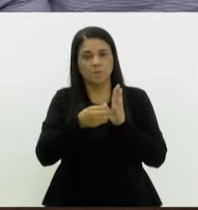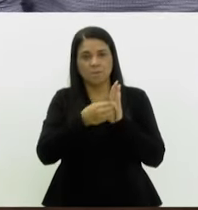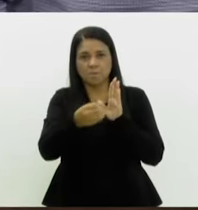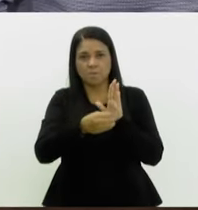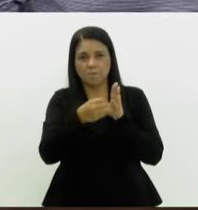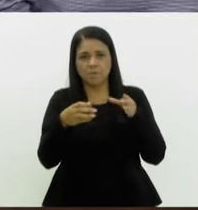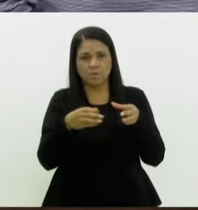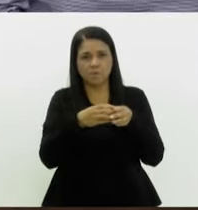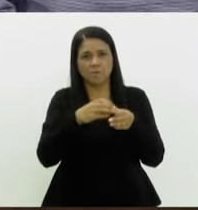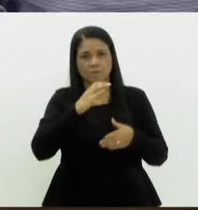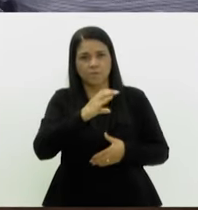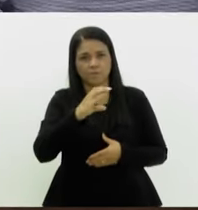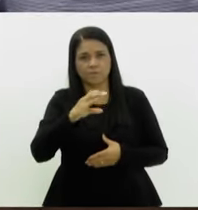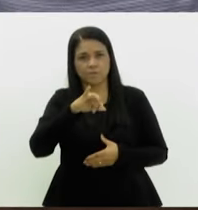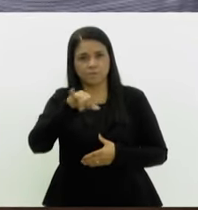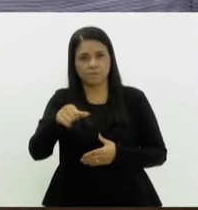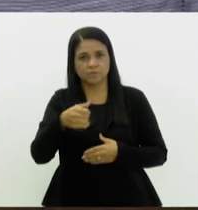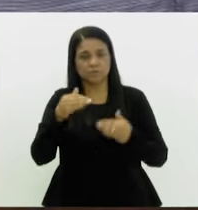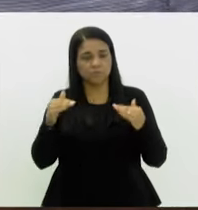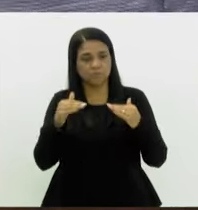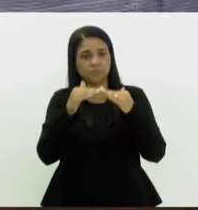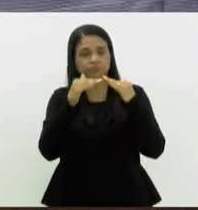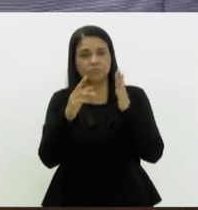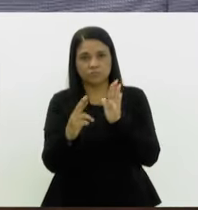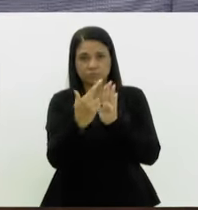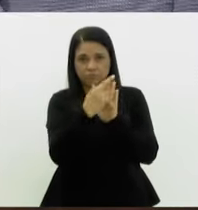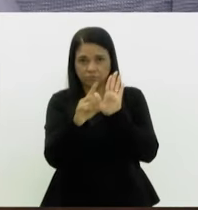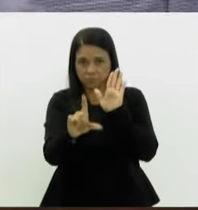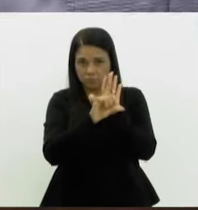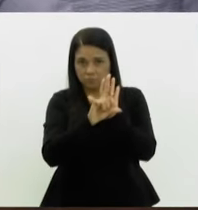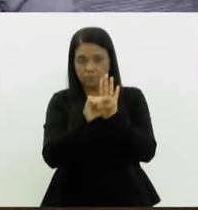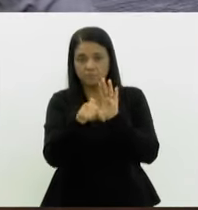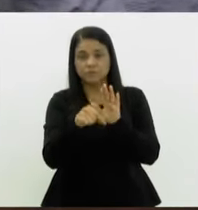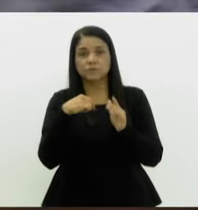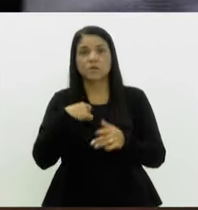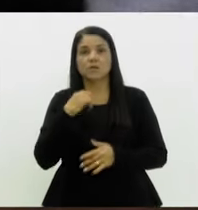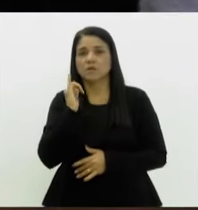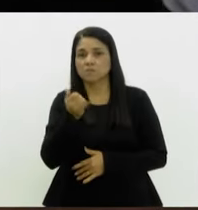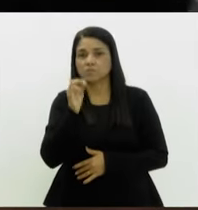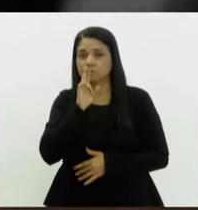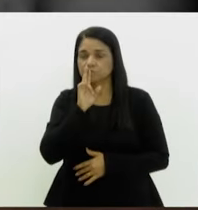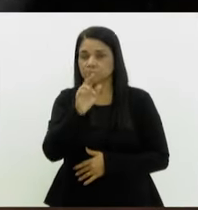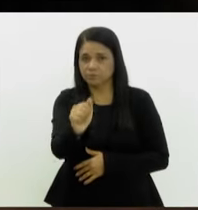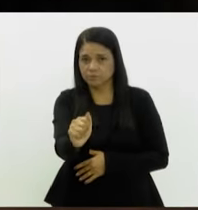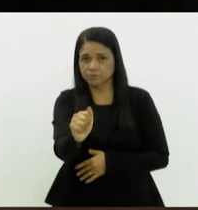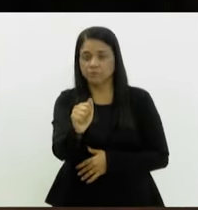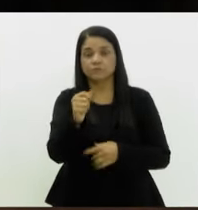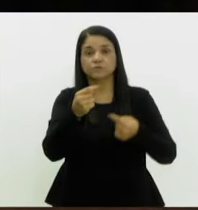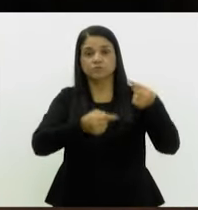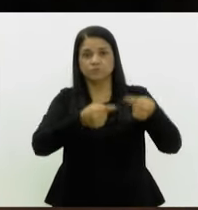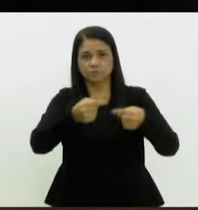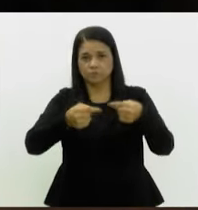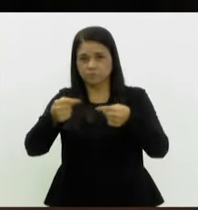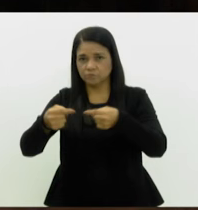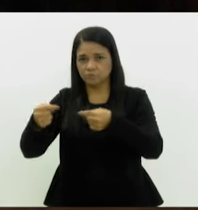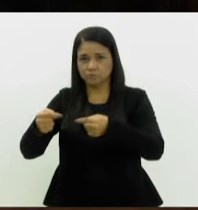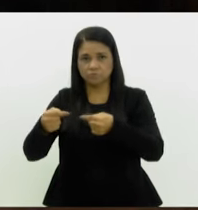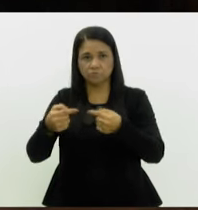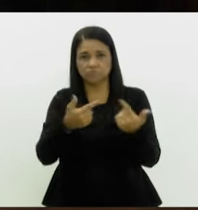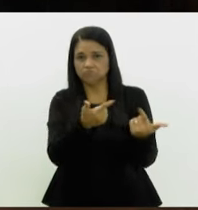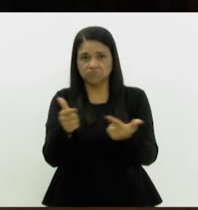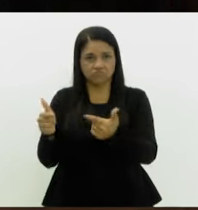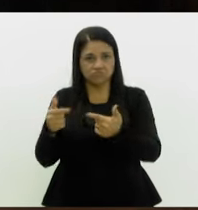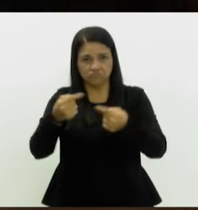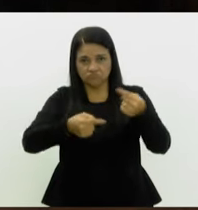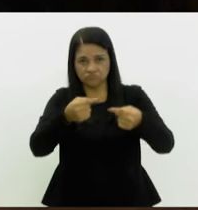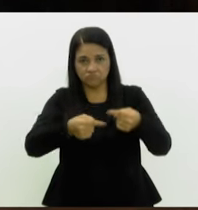e Justiça pela legalidade. Relator, deputado Rodrigo Amorim. Em discussão, não havendo com